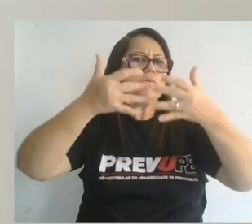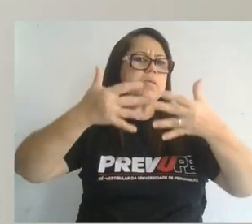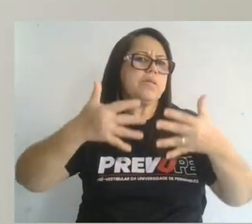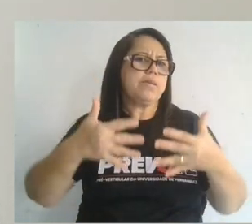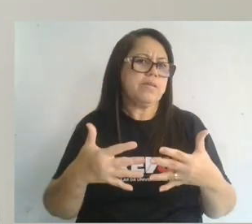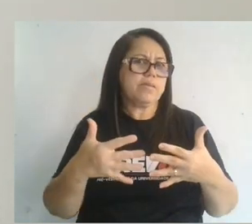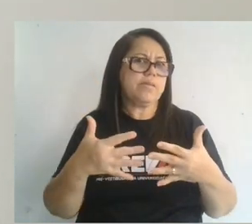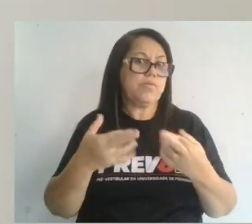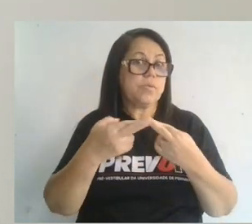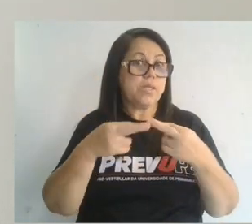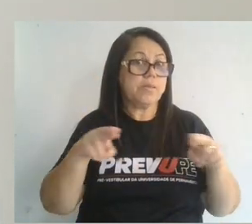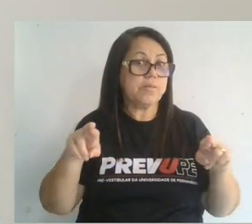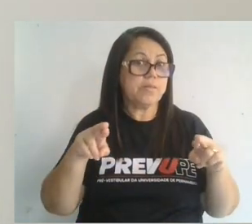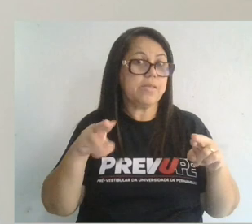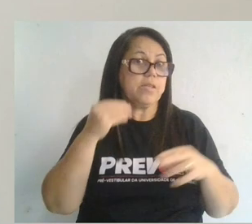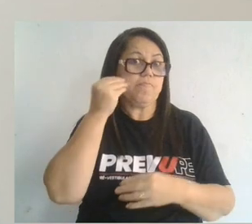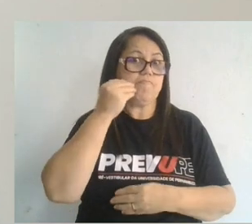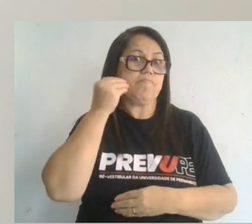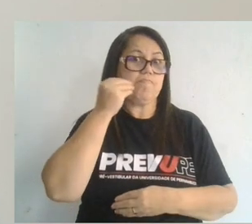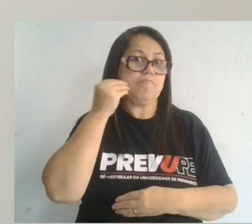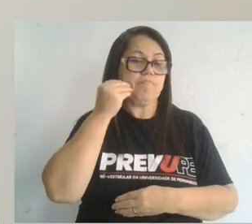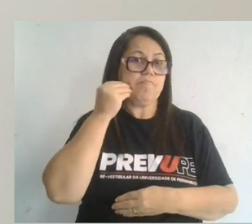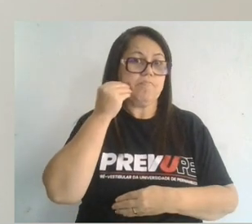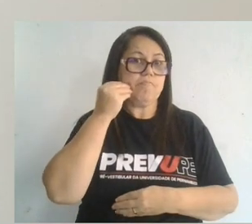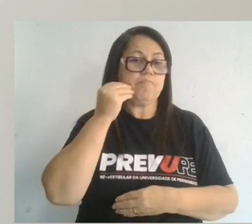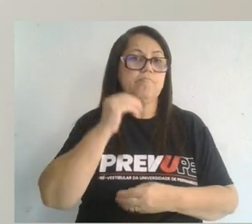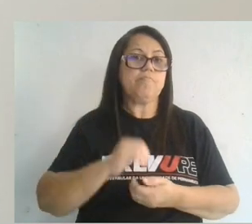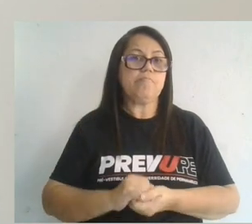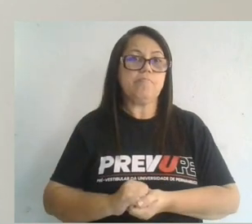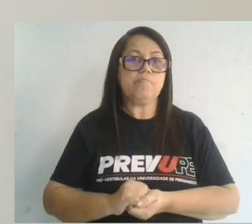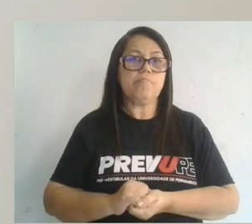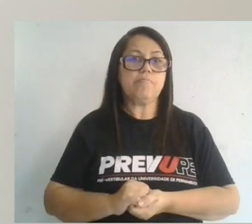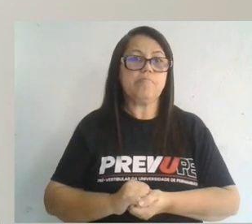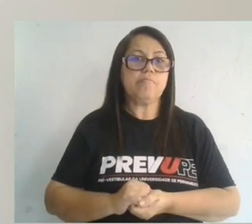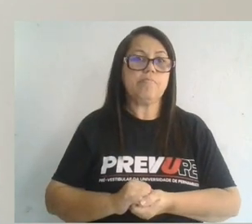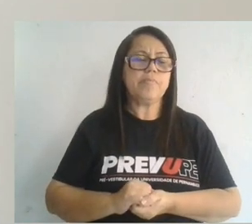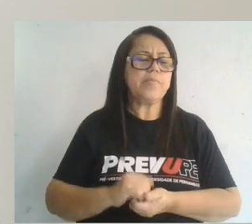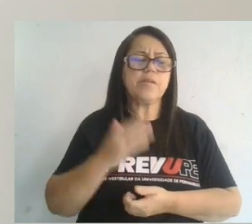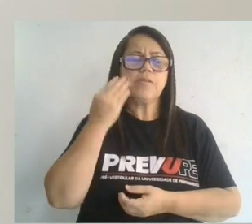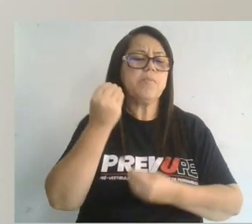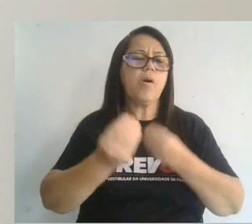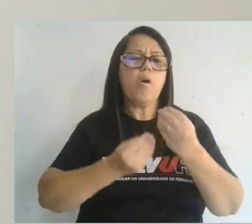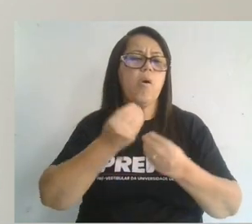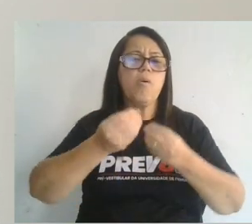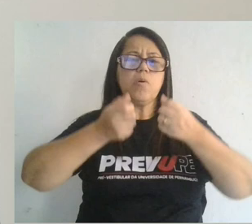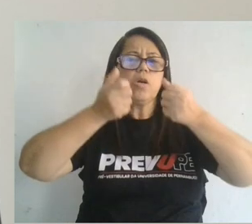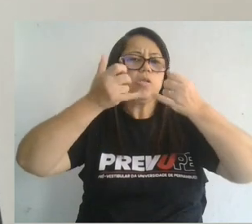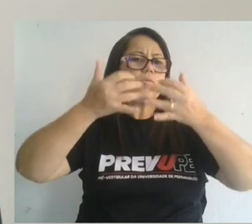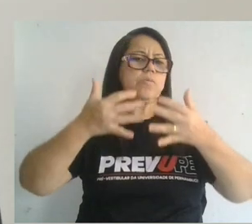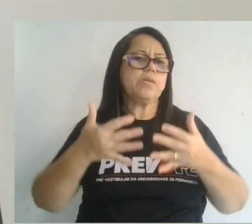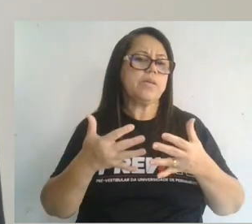conseguia explicar os resultados experimentais. Em particular, ela não conseguia explicar por que,